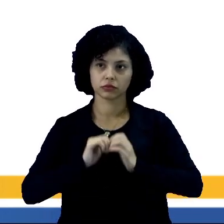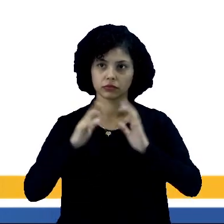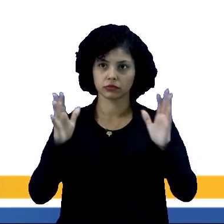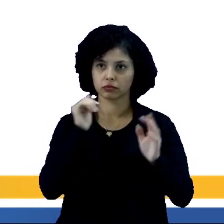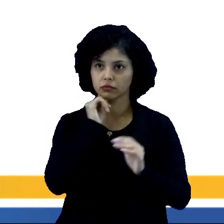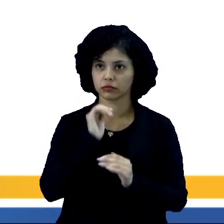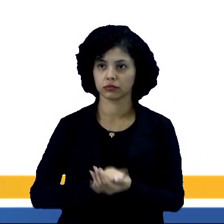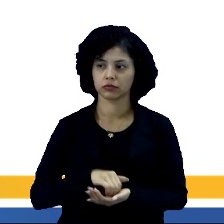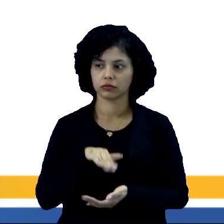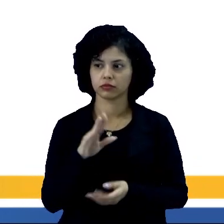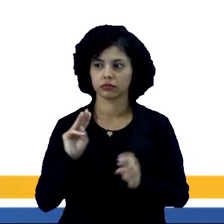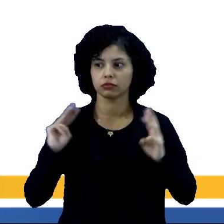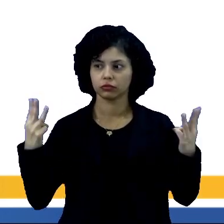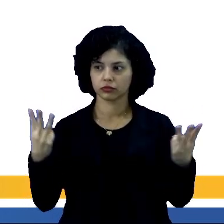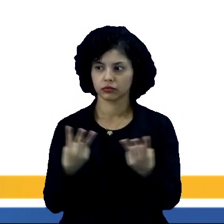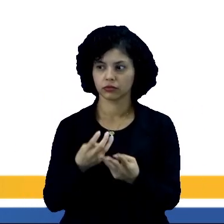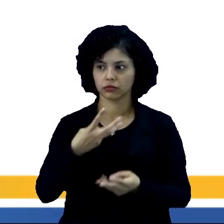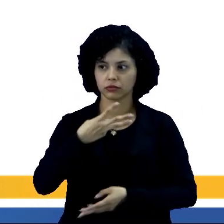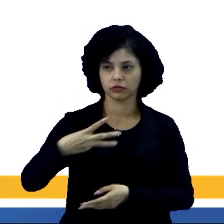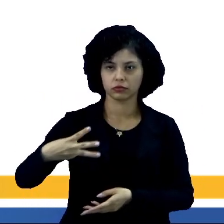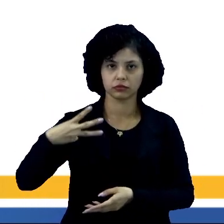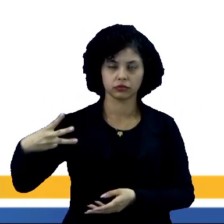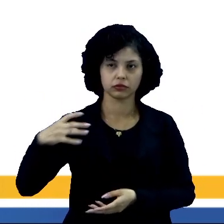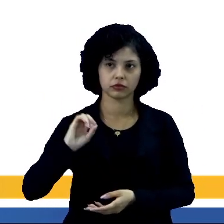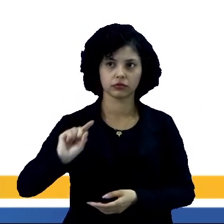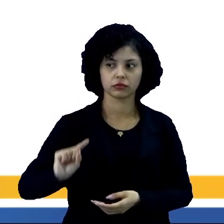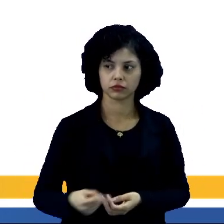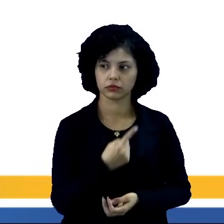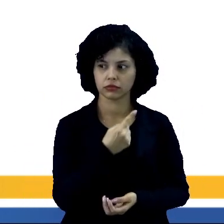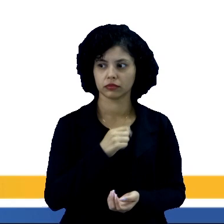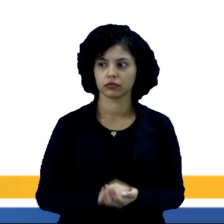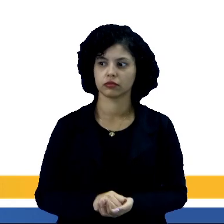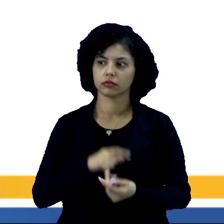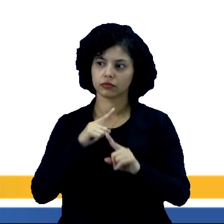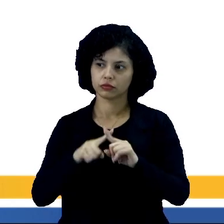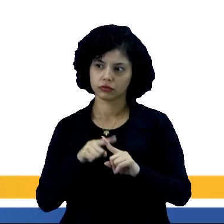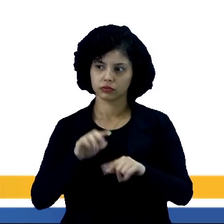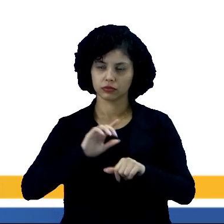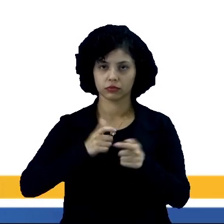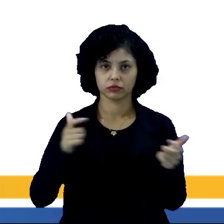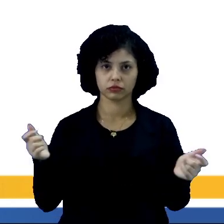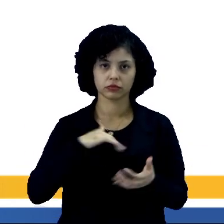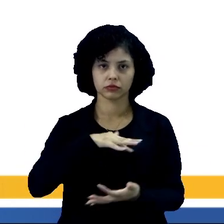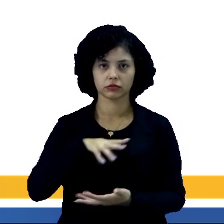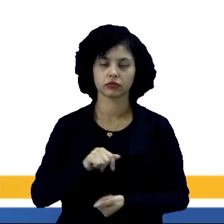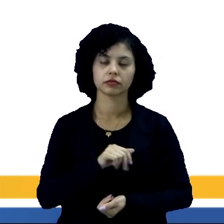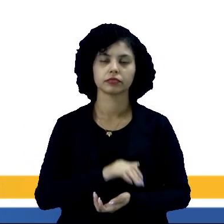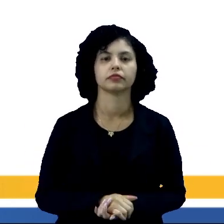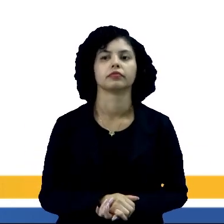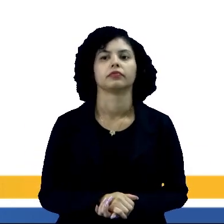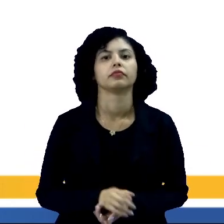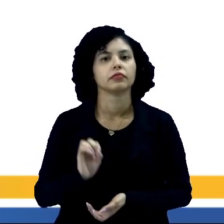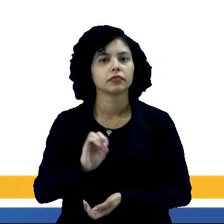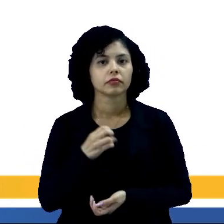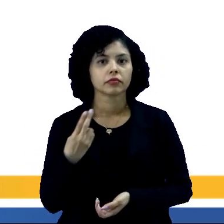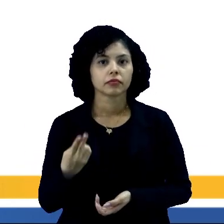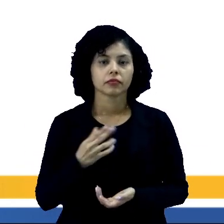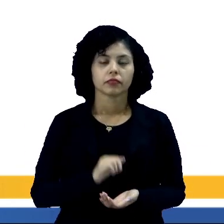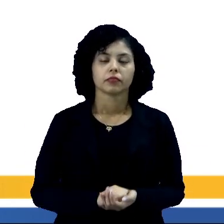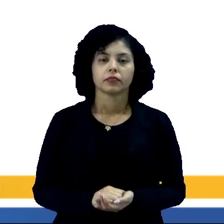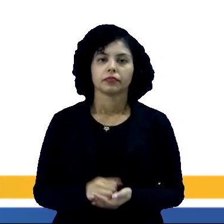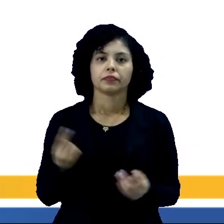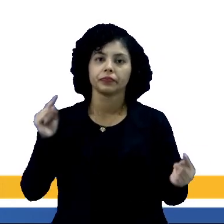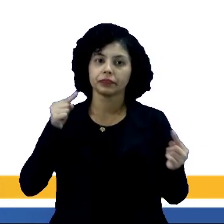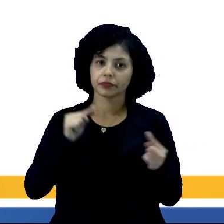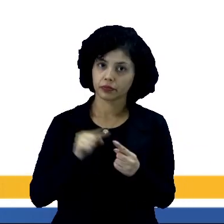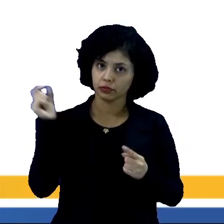E a massa do Sol é mais de 330 mil vezes maior que a massa da Terra. Ou seja,